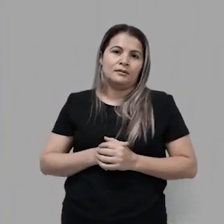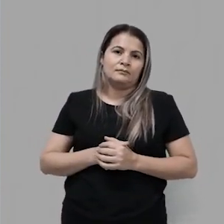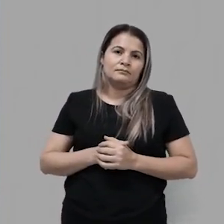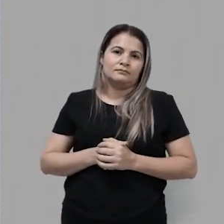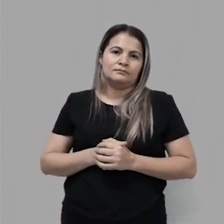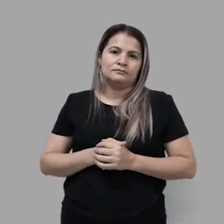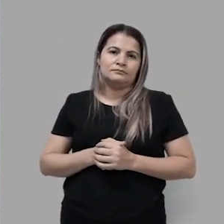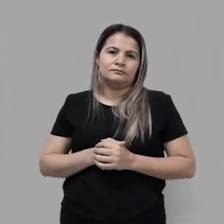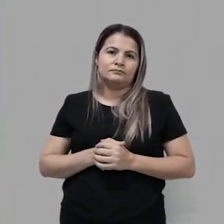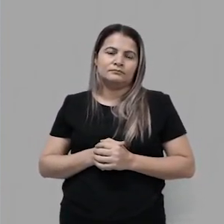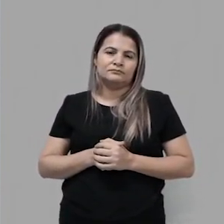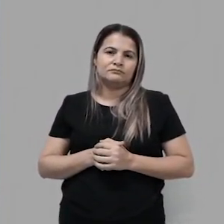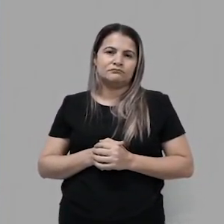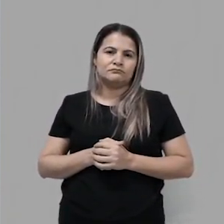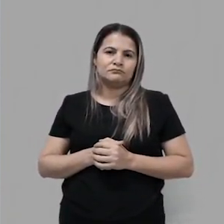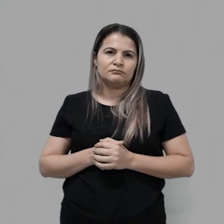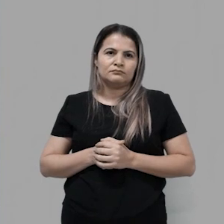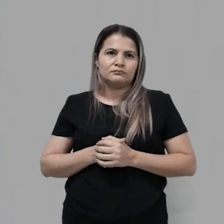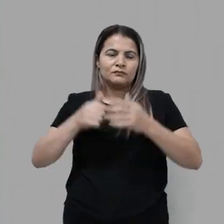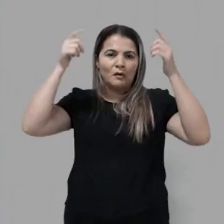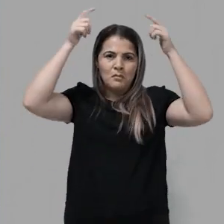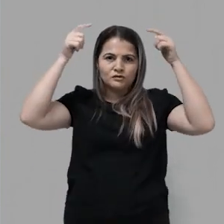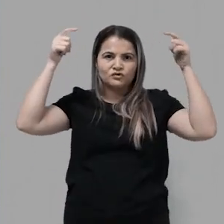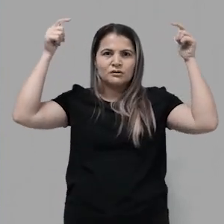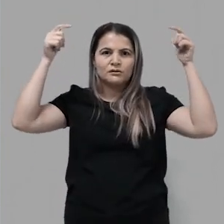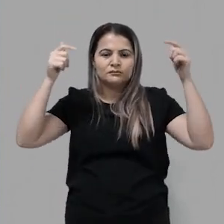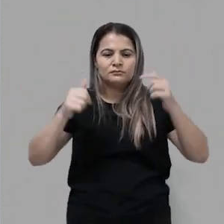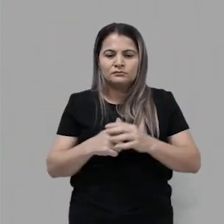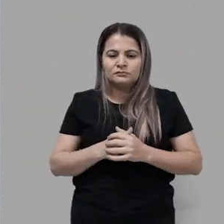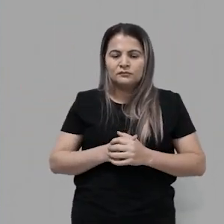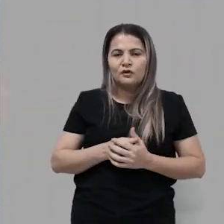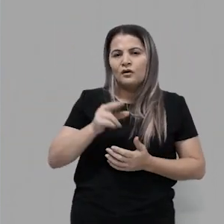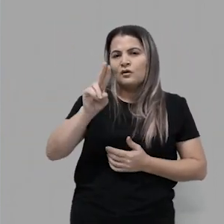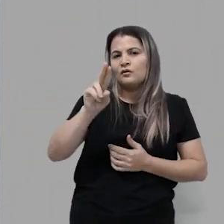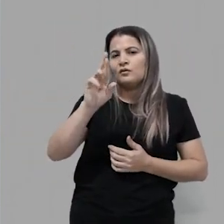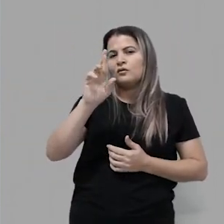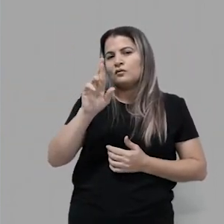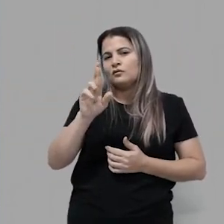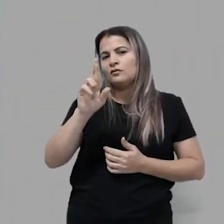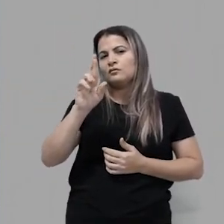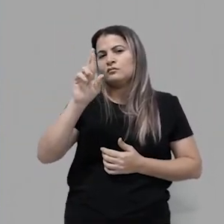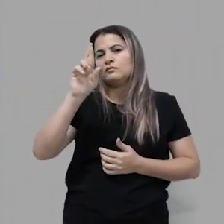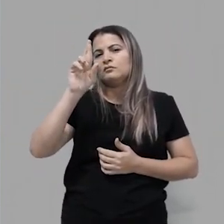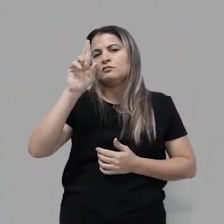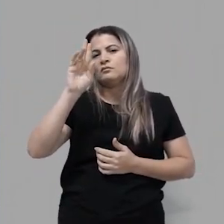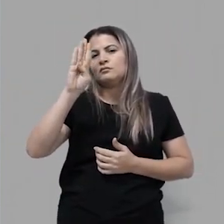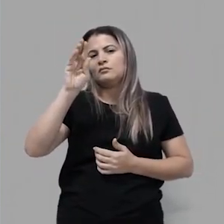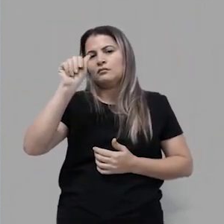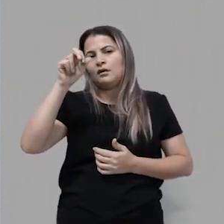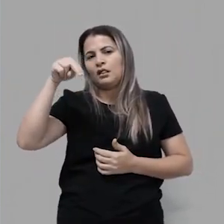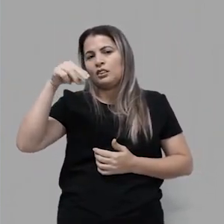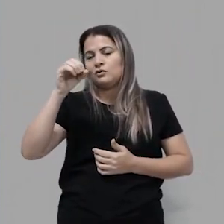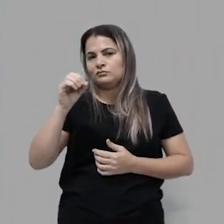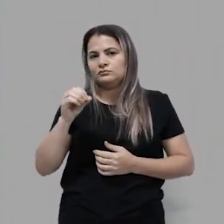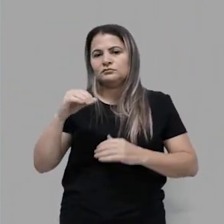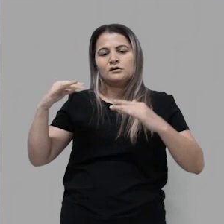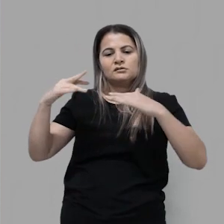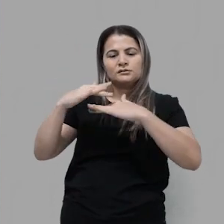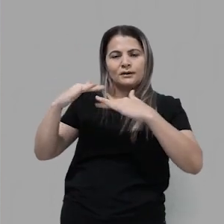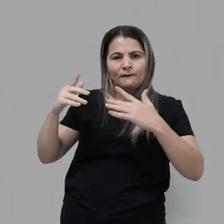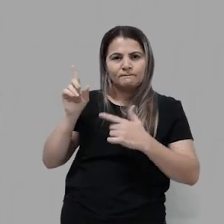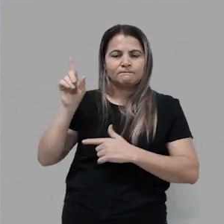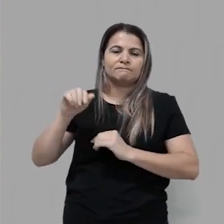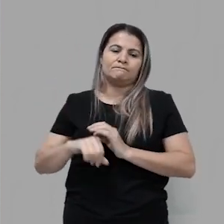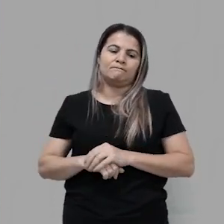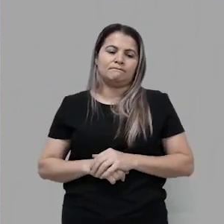fazem relação à nacionalidade. Urban, urbano, tá? Faz referência à cidade.